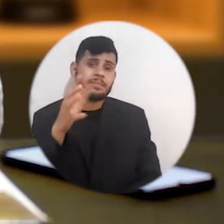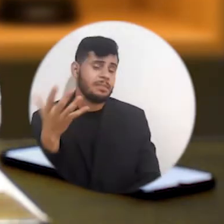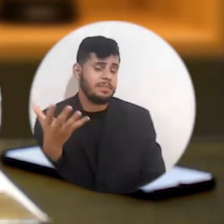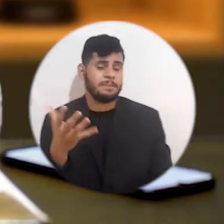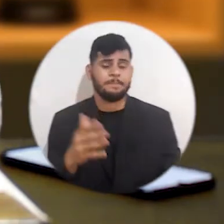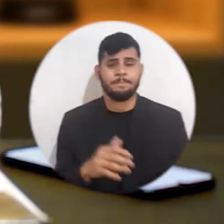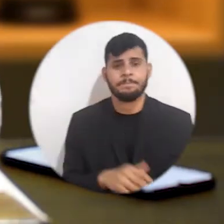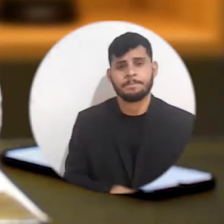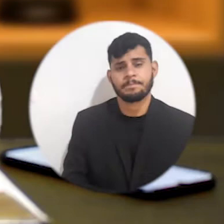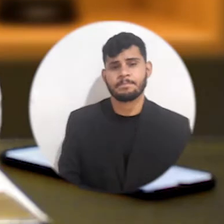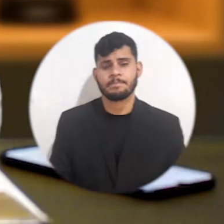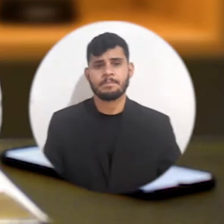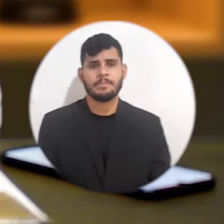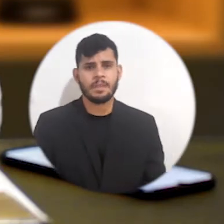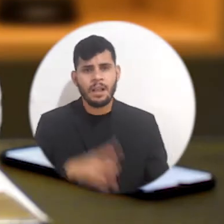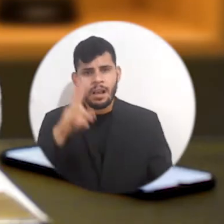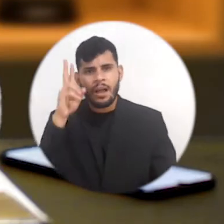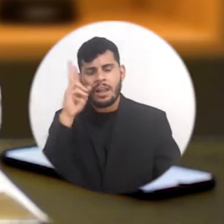justamente isso.